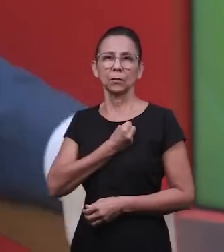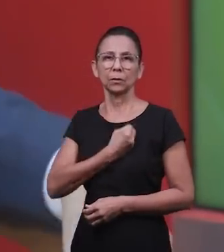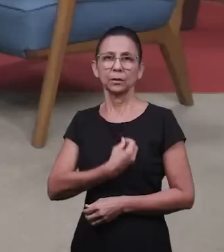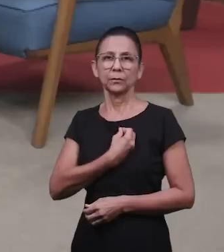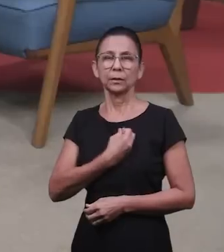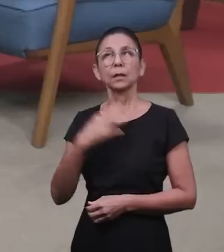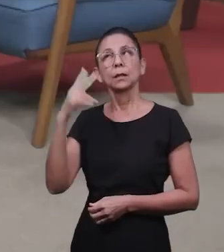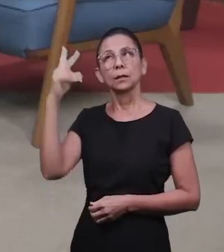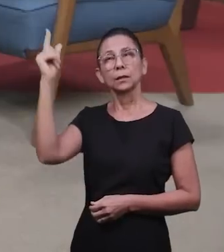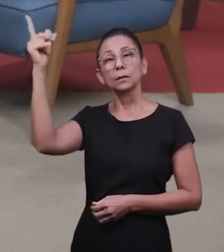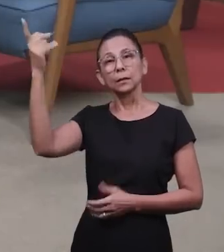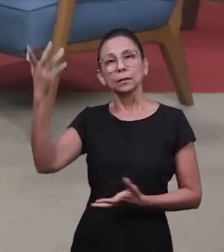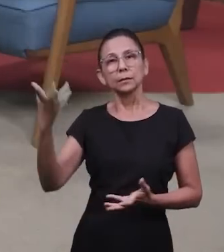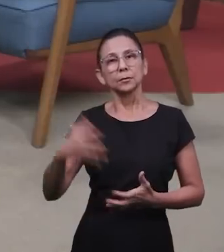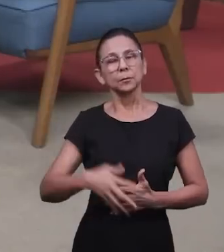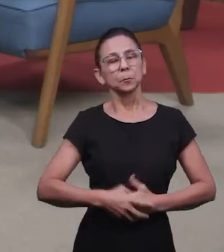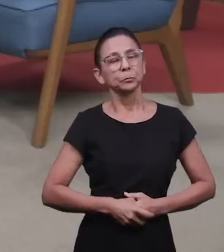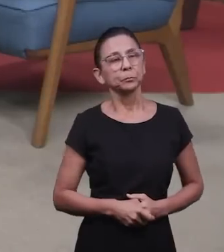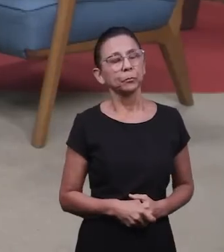vida eterna.